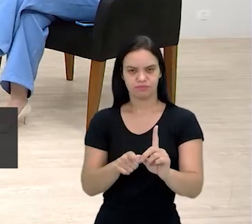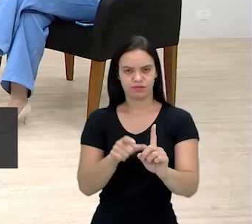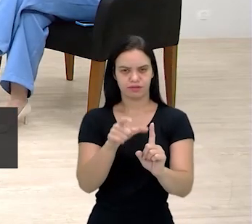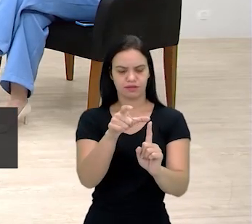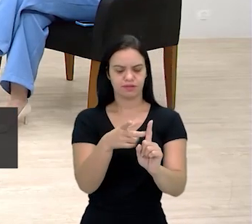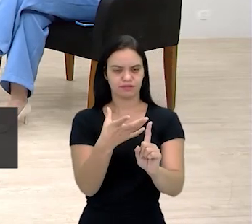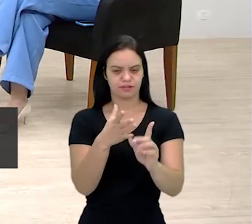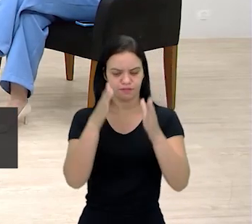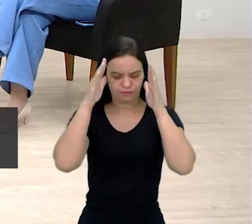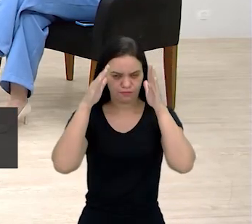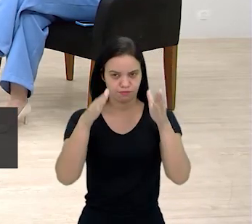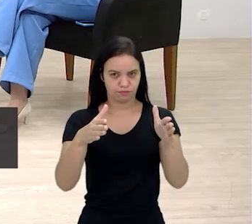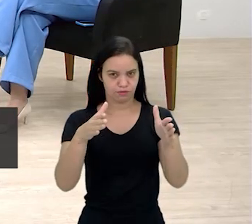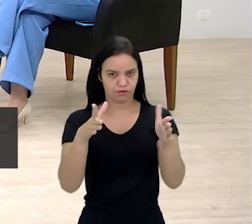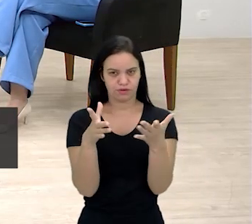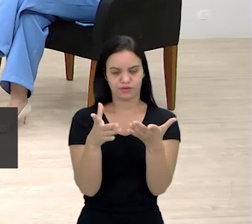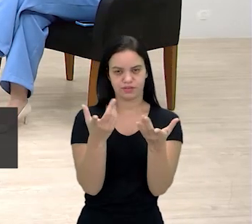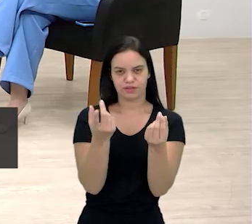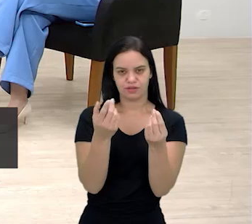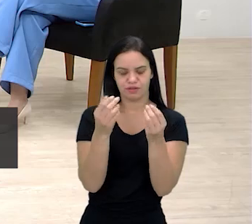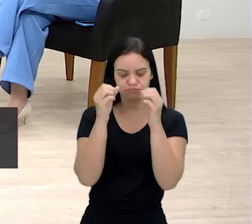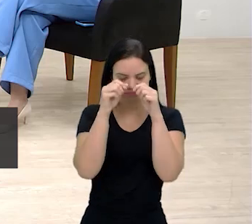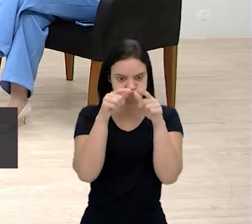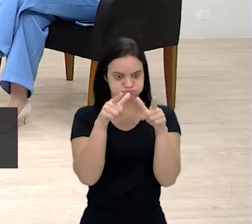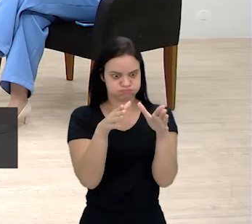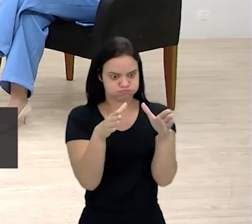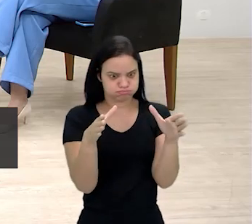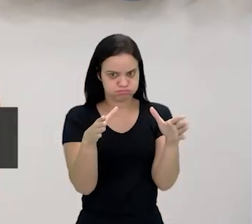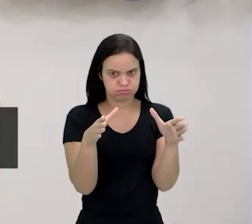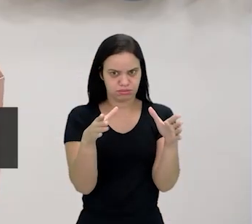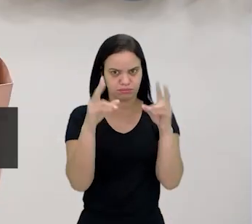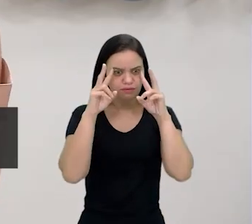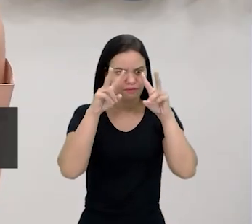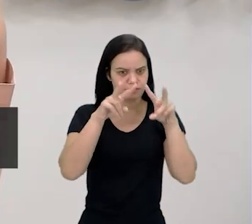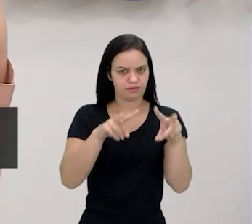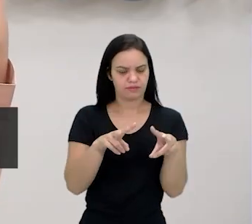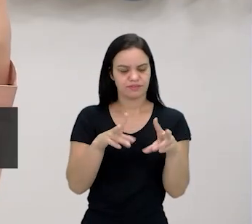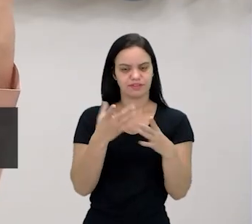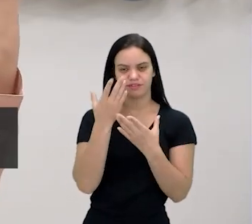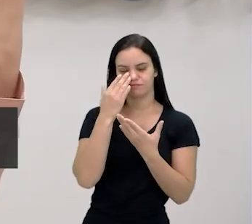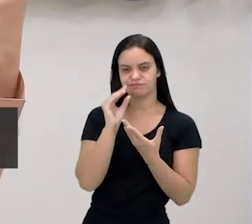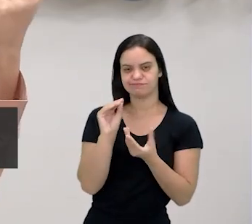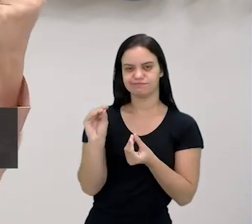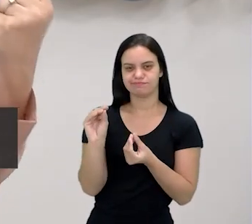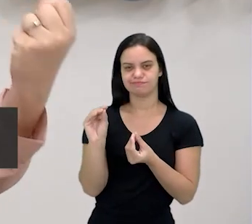ele focaliza, é como se ele colocasse uma lente de aumento nesse personagem e deixasse ele